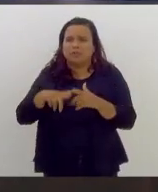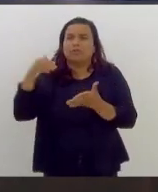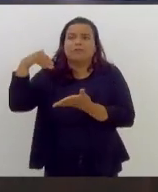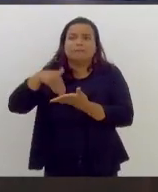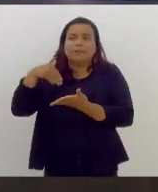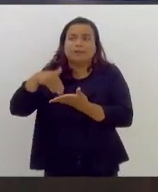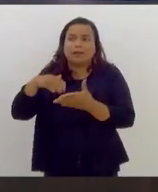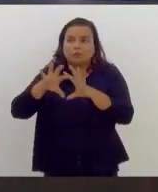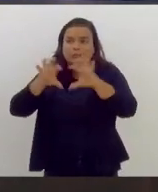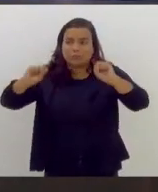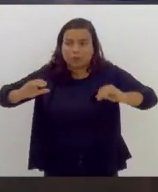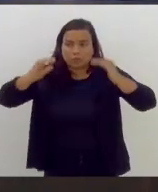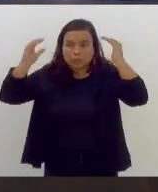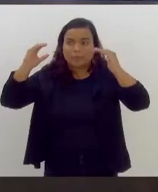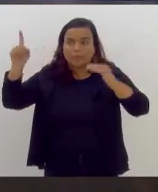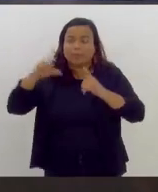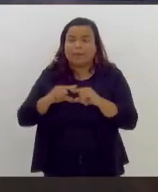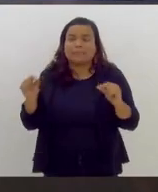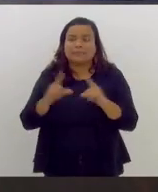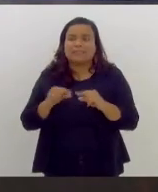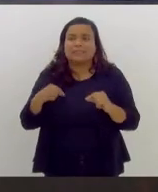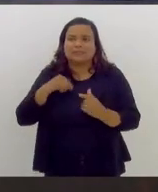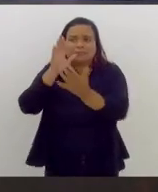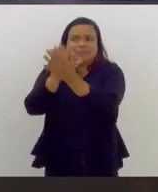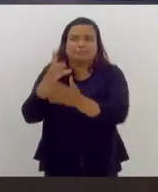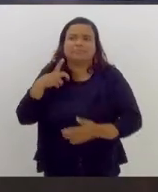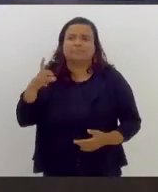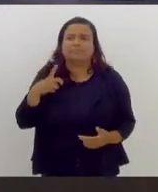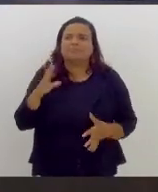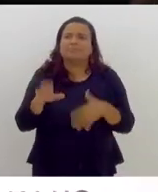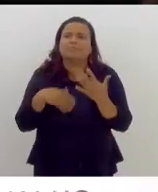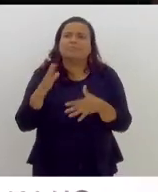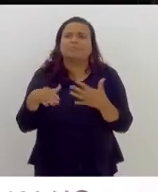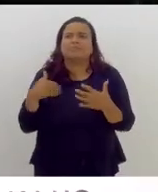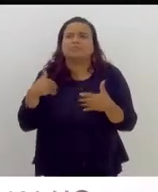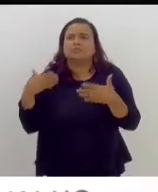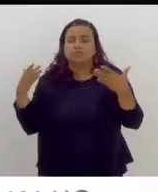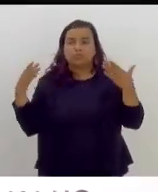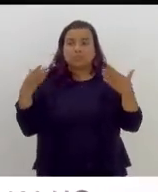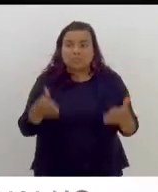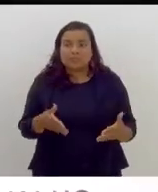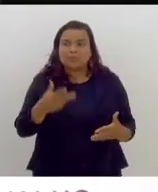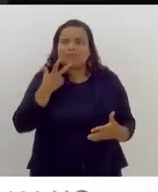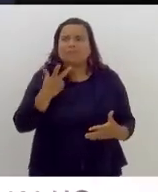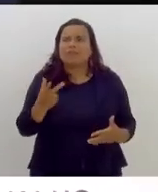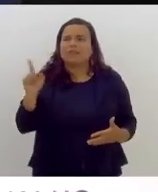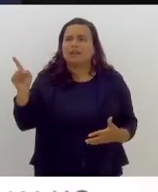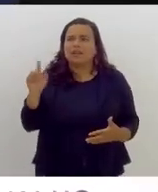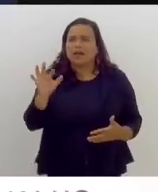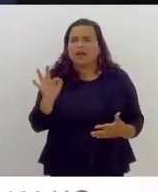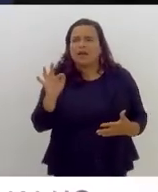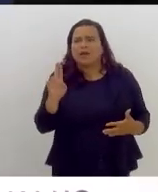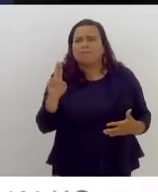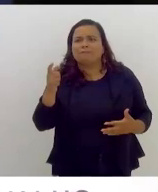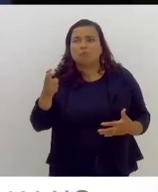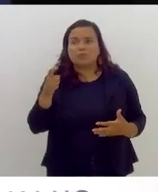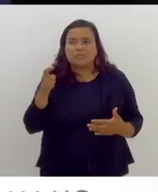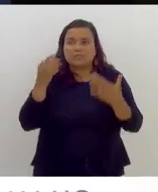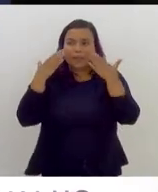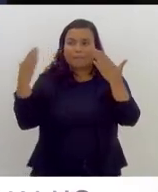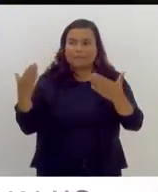no Supremo Tribunal em Brasília. E quando eu cheguei lá, eu falei com o Fux para ele me